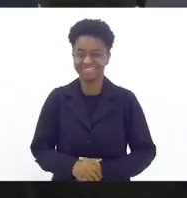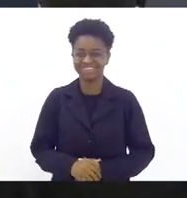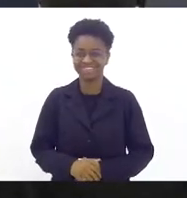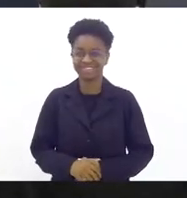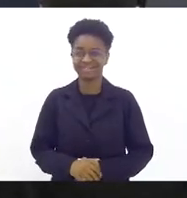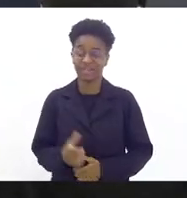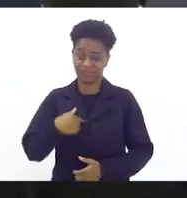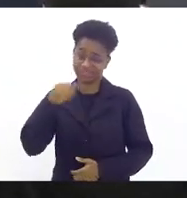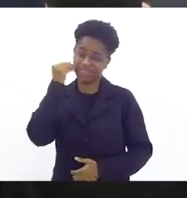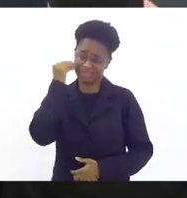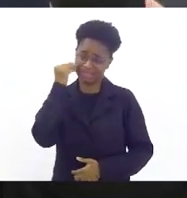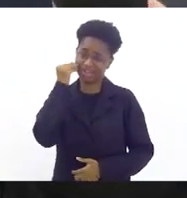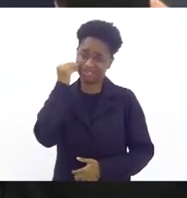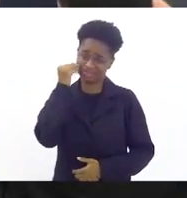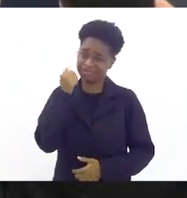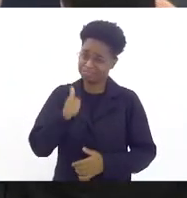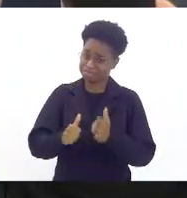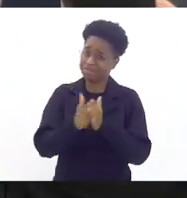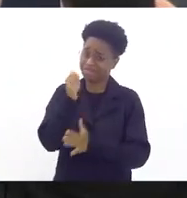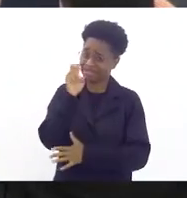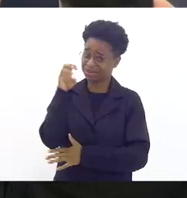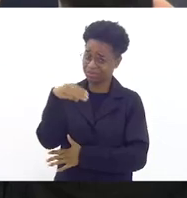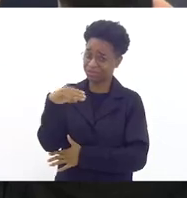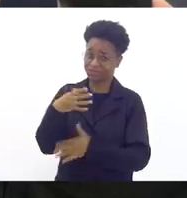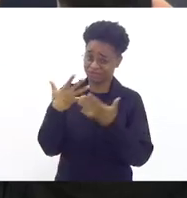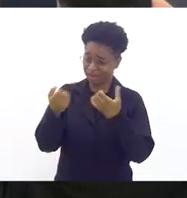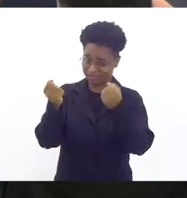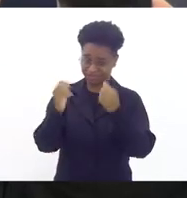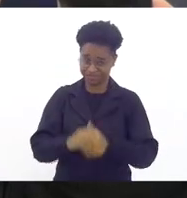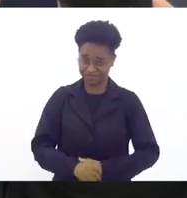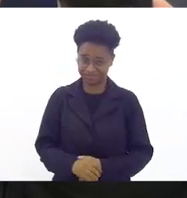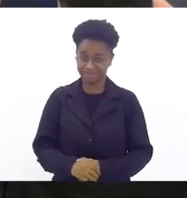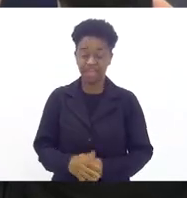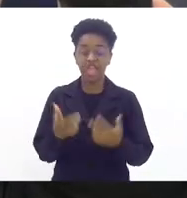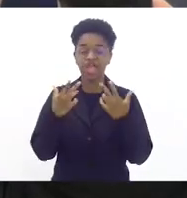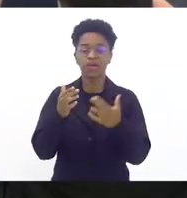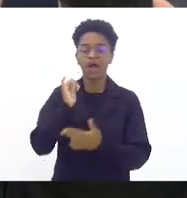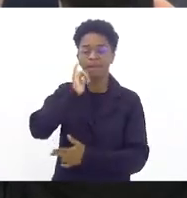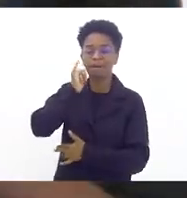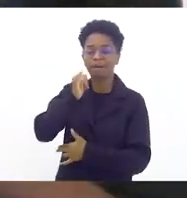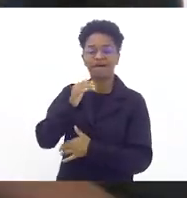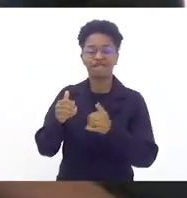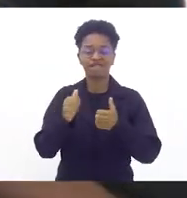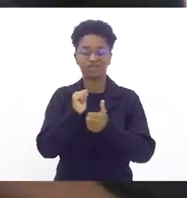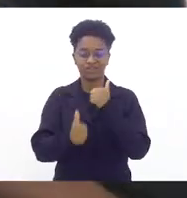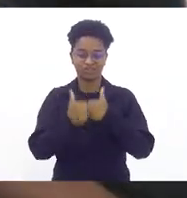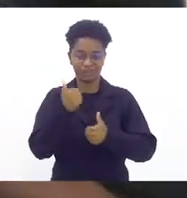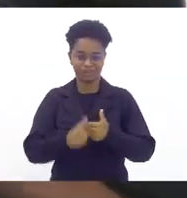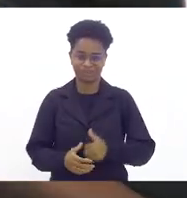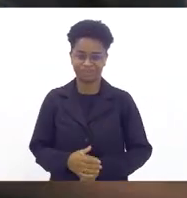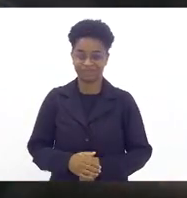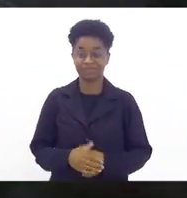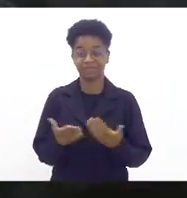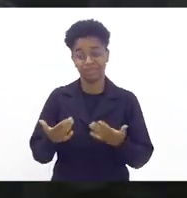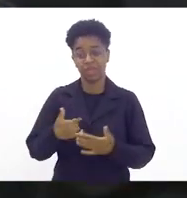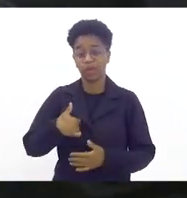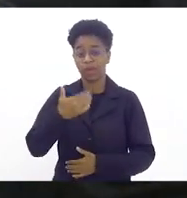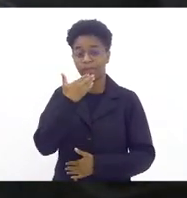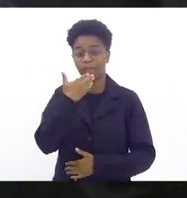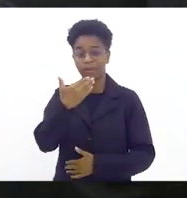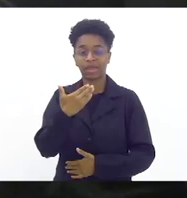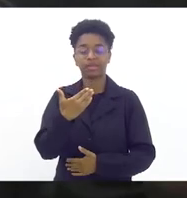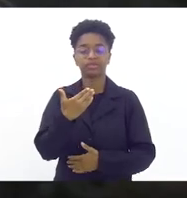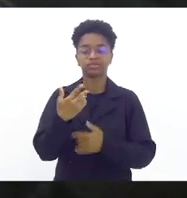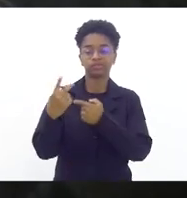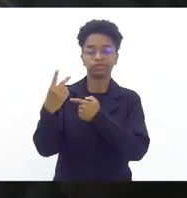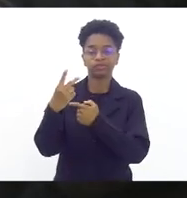Mas eu vou tentar. Primeira vez. Cinco minutos. Vamos lá. Igual o narrador de jogo. Bom, peço a goza dos meus mais velhos,